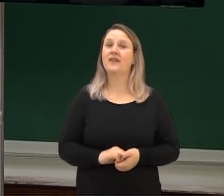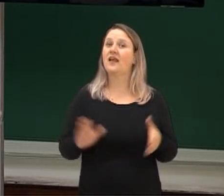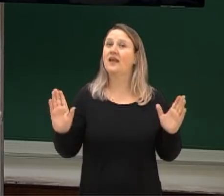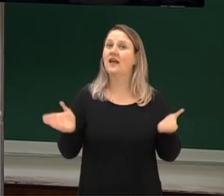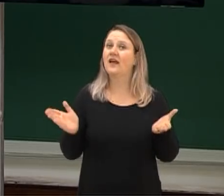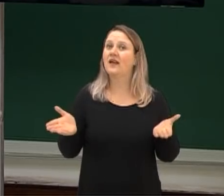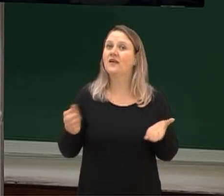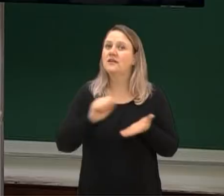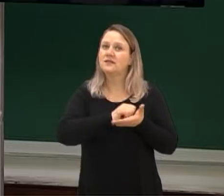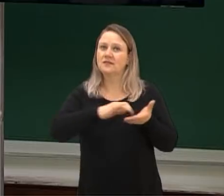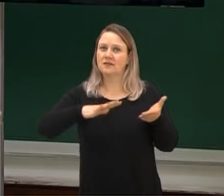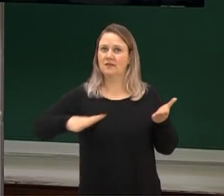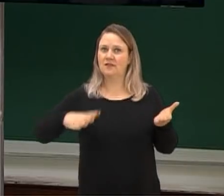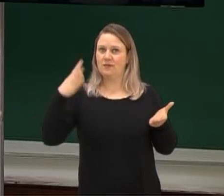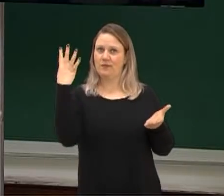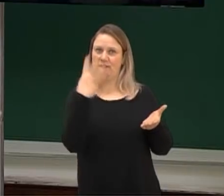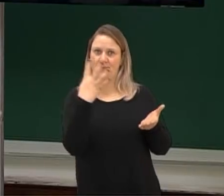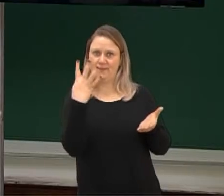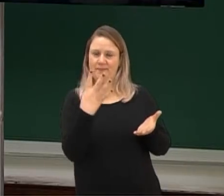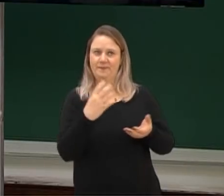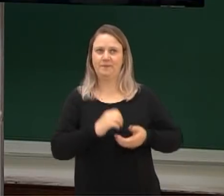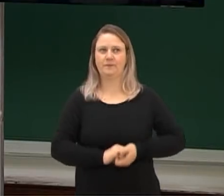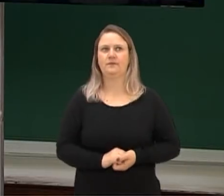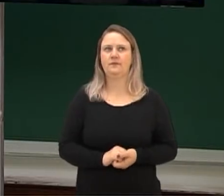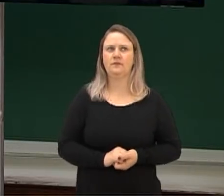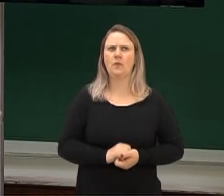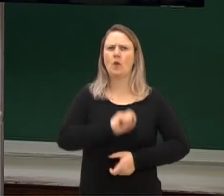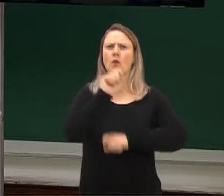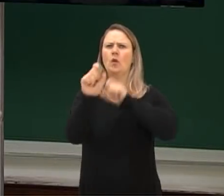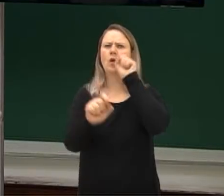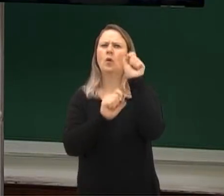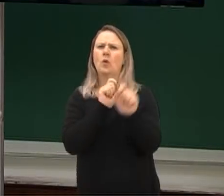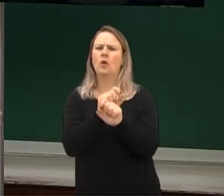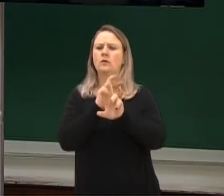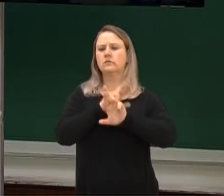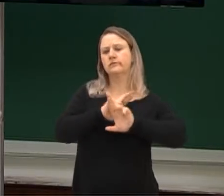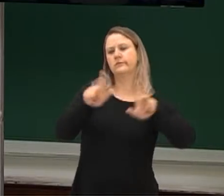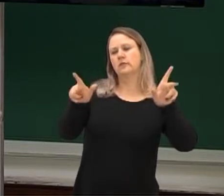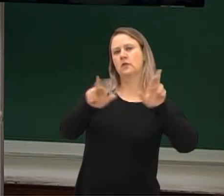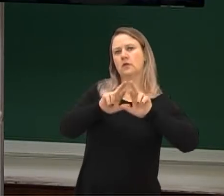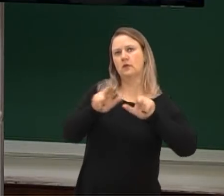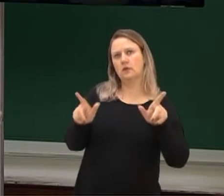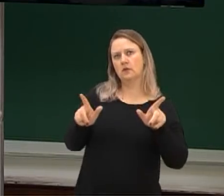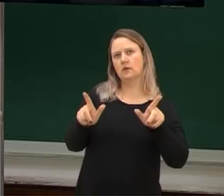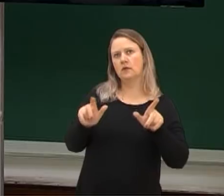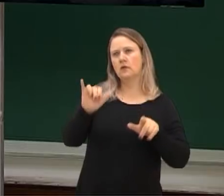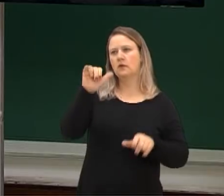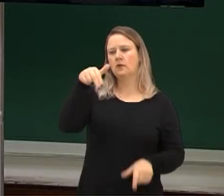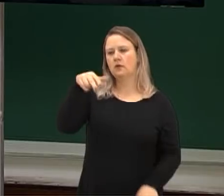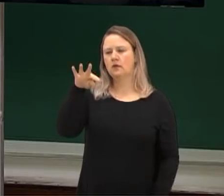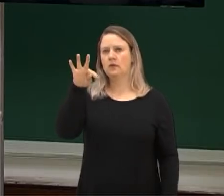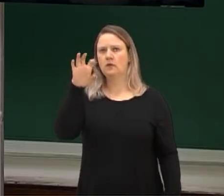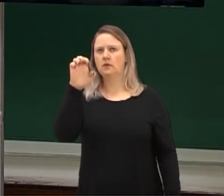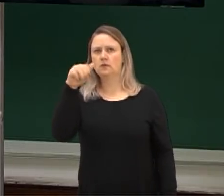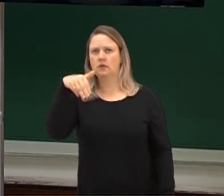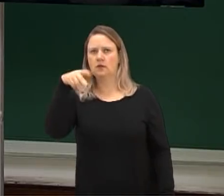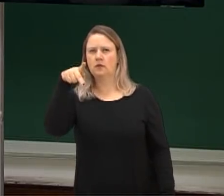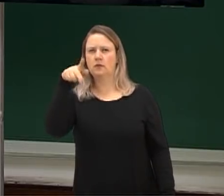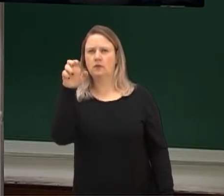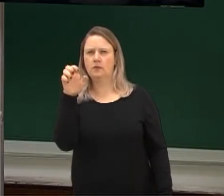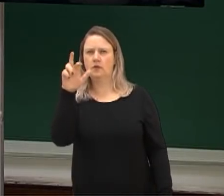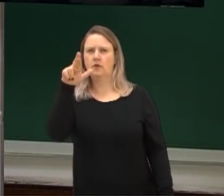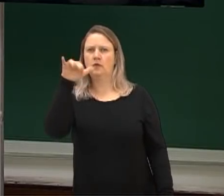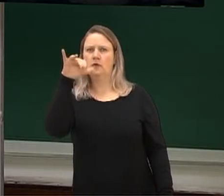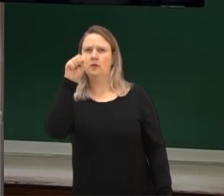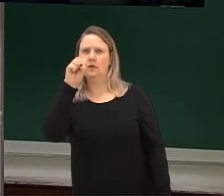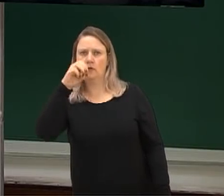Outra atividade para vocês, a atividade 4. Qual é a diferença entre intemperismo e erosão?